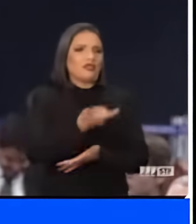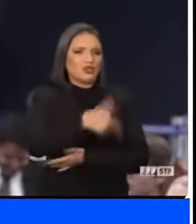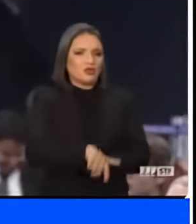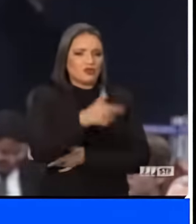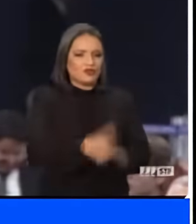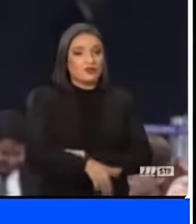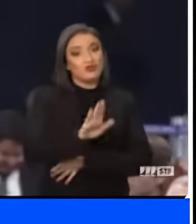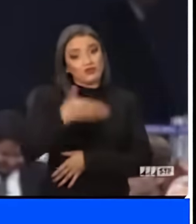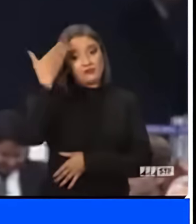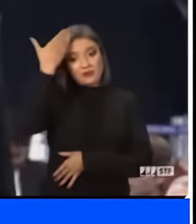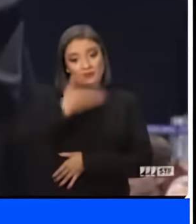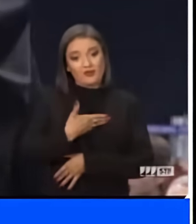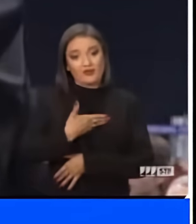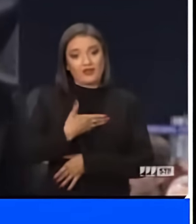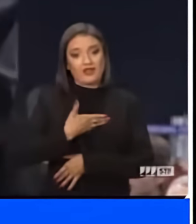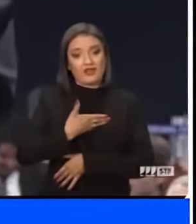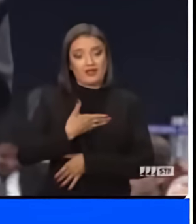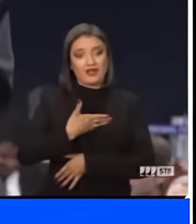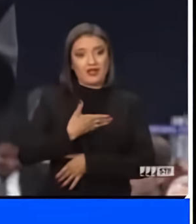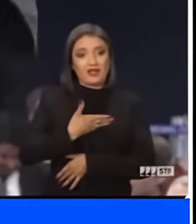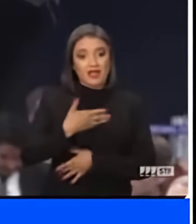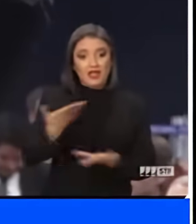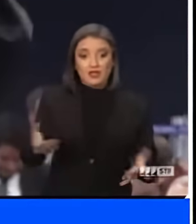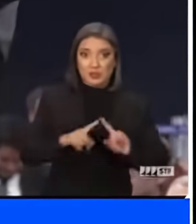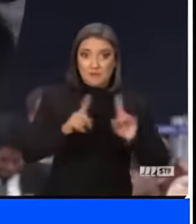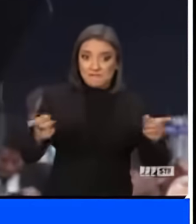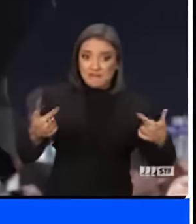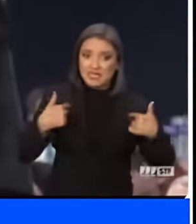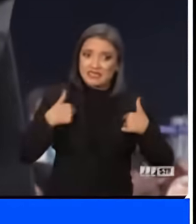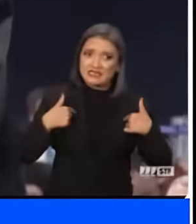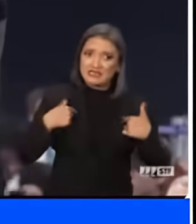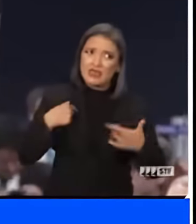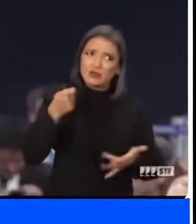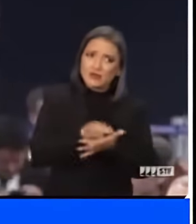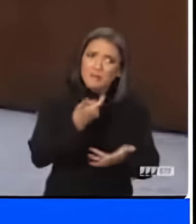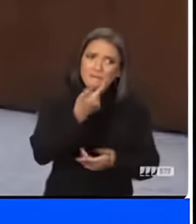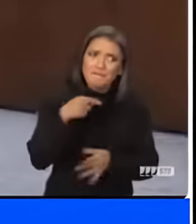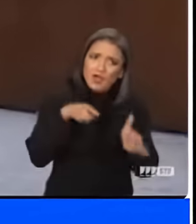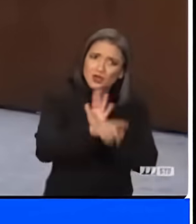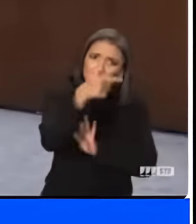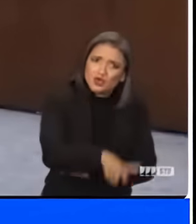Vossa Excelência sabe muito melhor do que eu. O que está aprovado, está aprovado. Mas eu fui insistente para deixar claro.